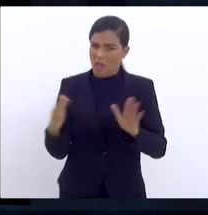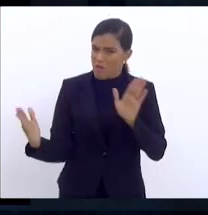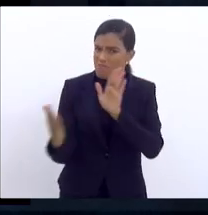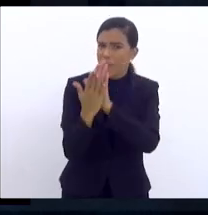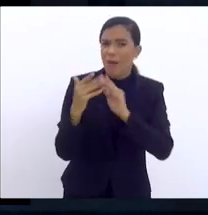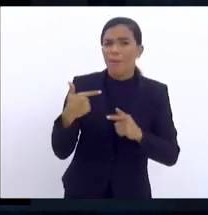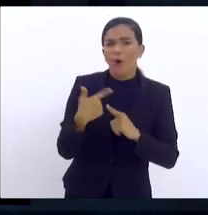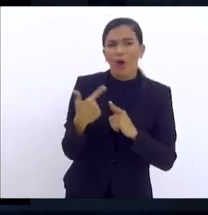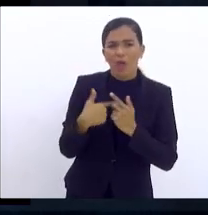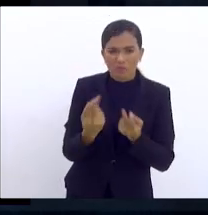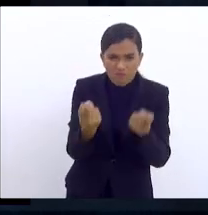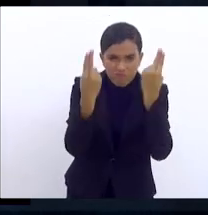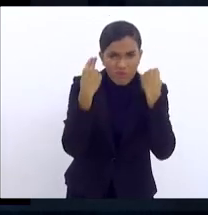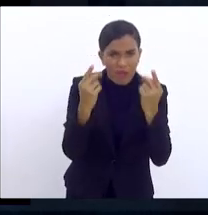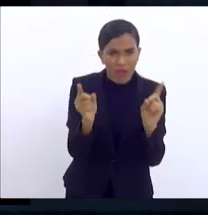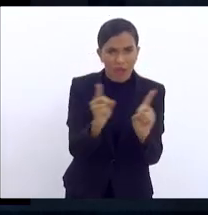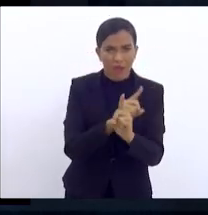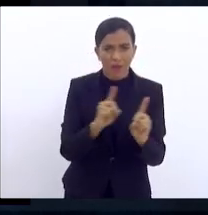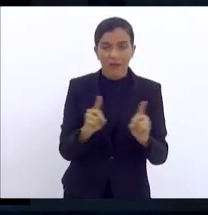a cabeça para esses caras